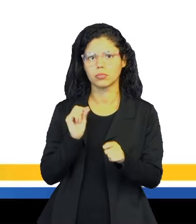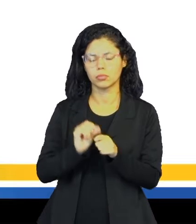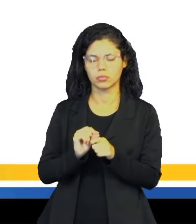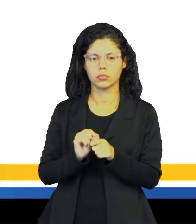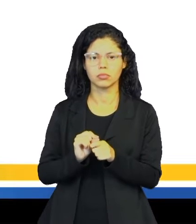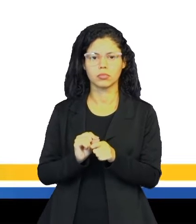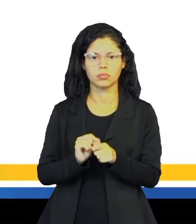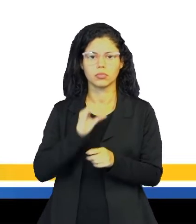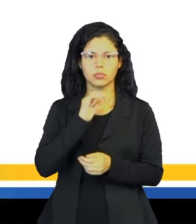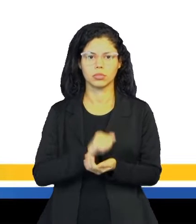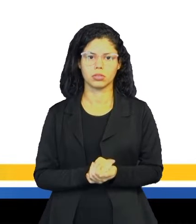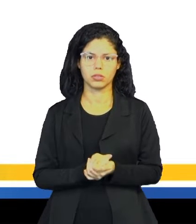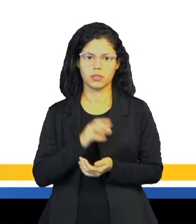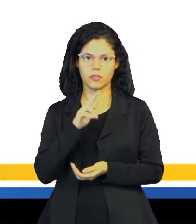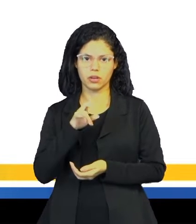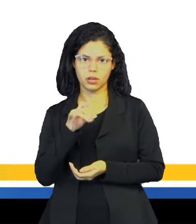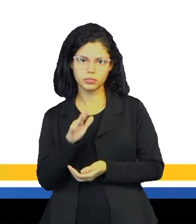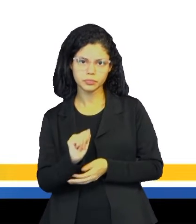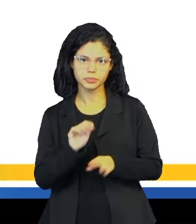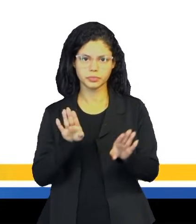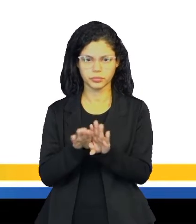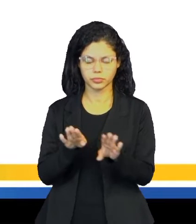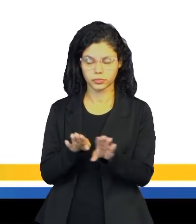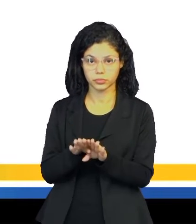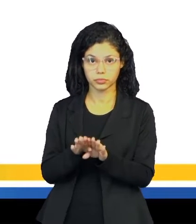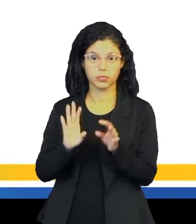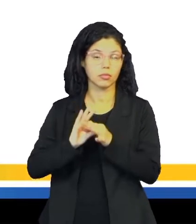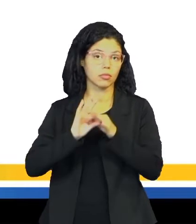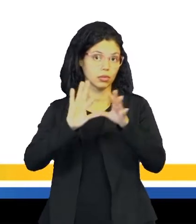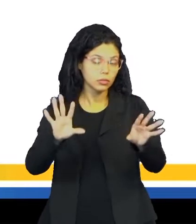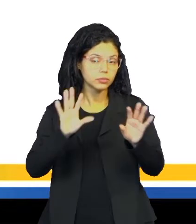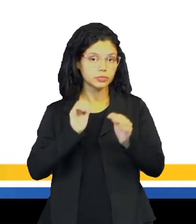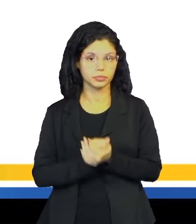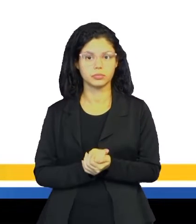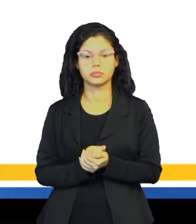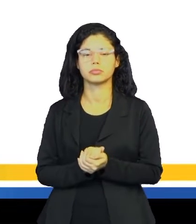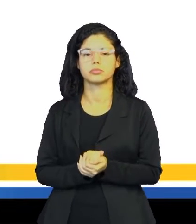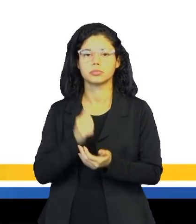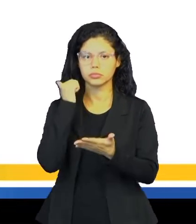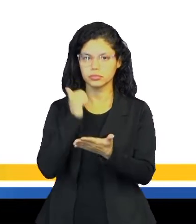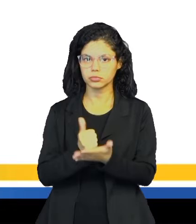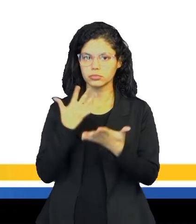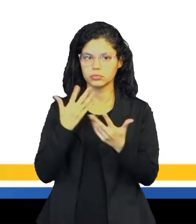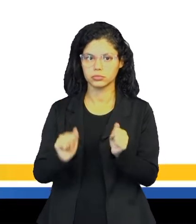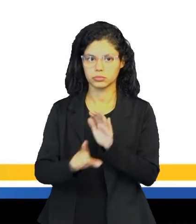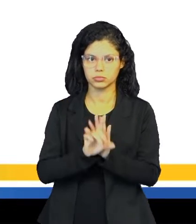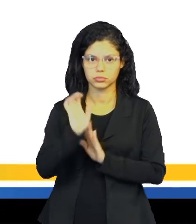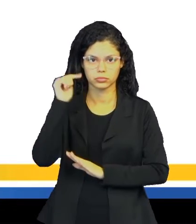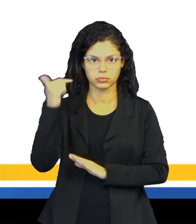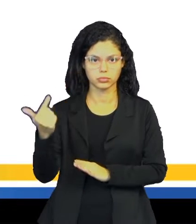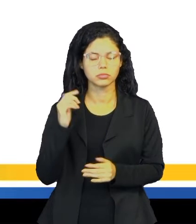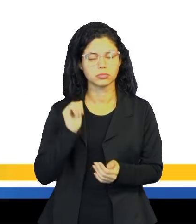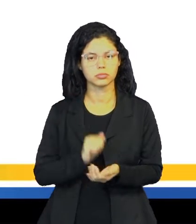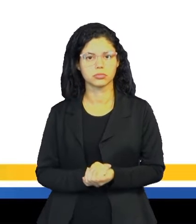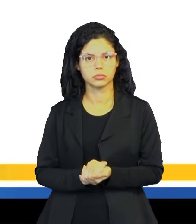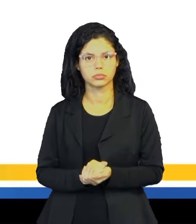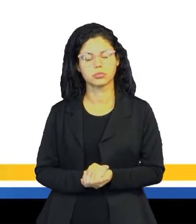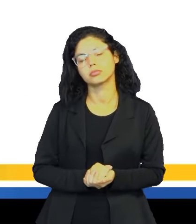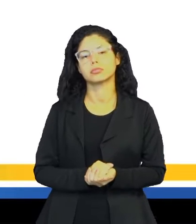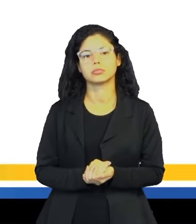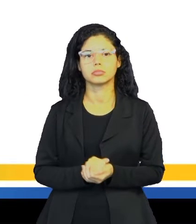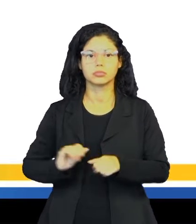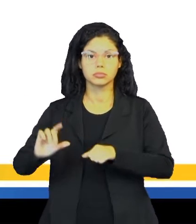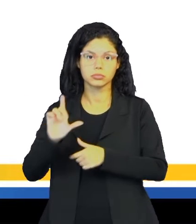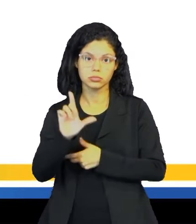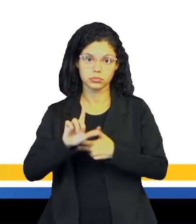do sufrágio, porque os representantes do povo, né, deliberam, né, aprovando leis, né, e outros atos legislativos ali no